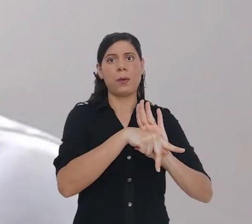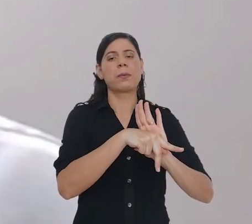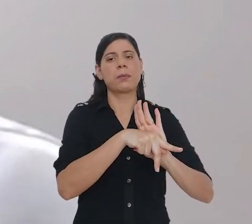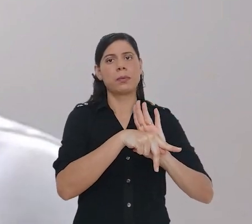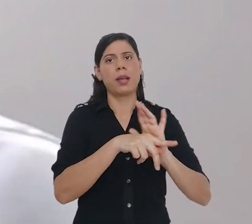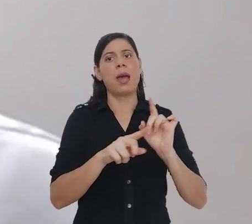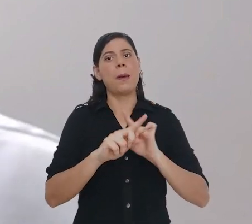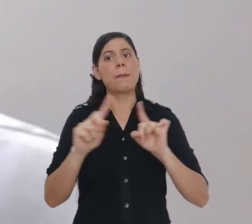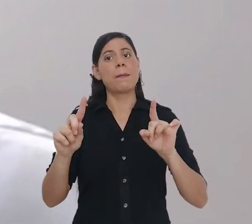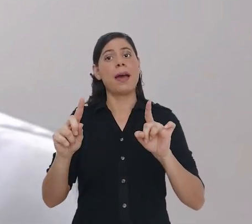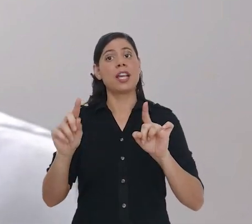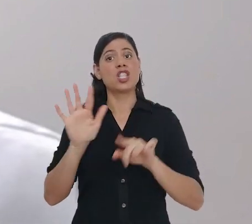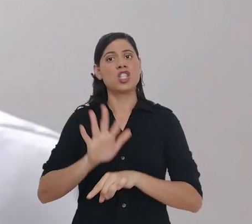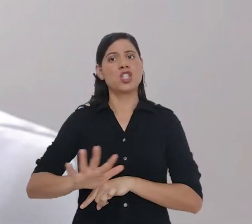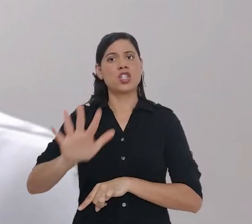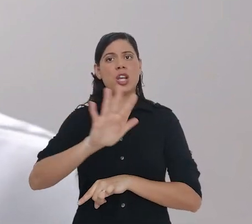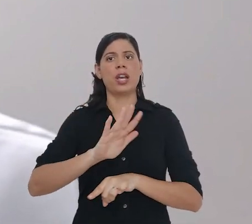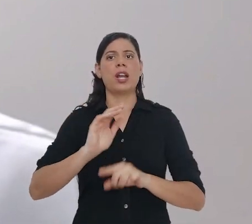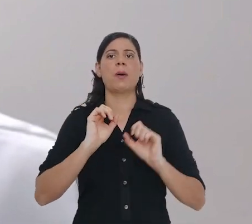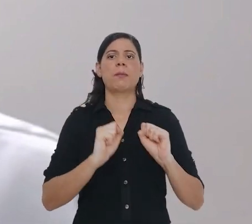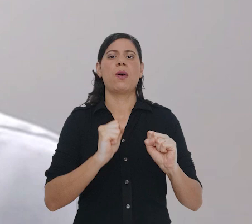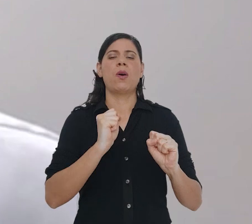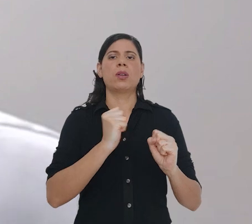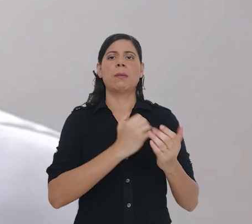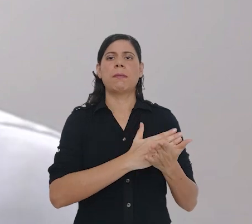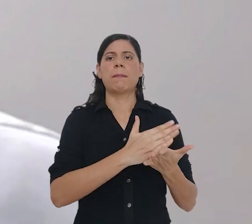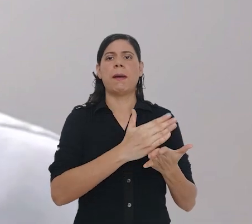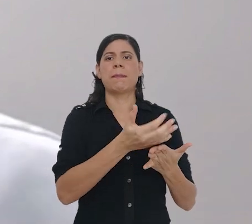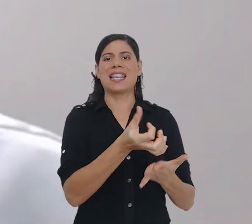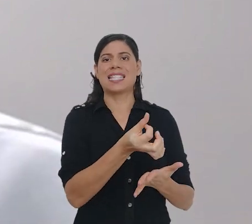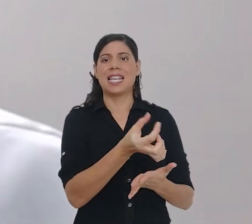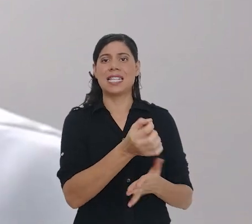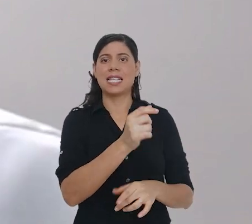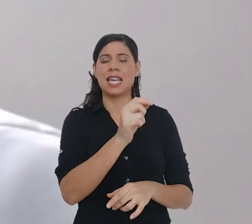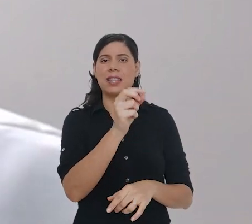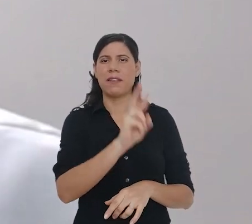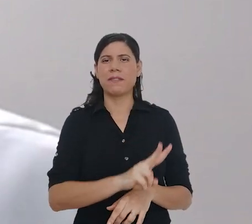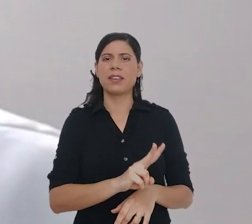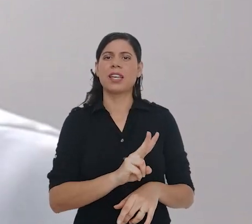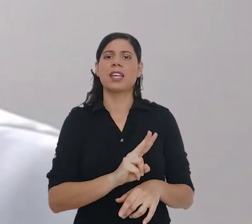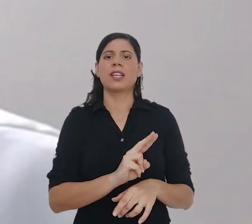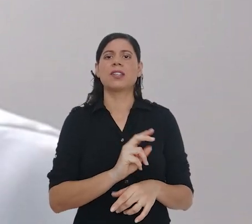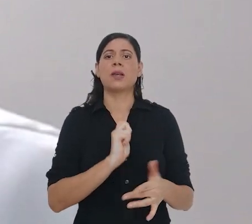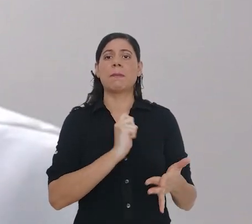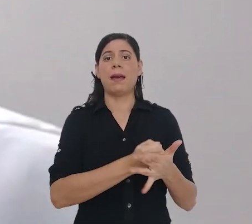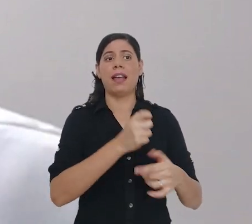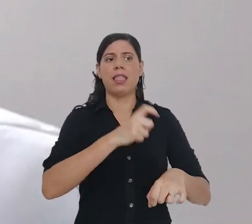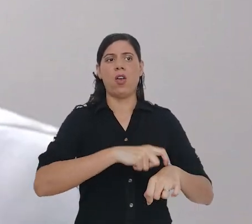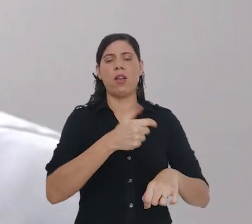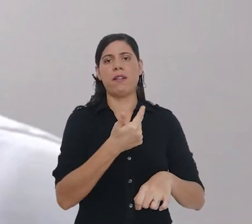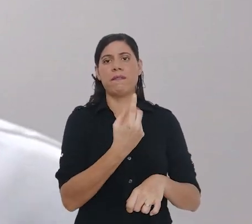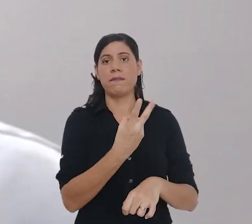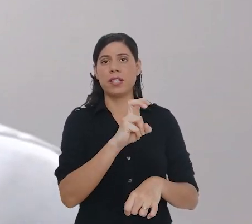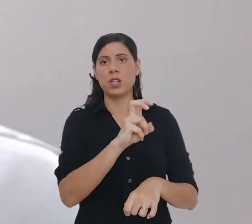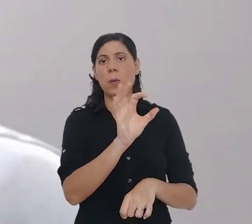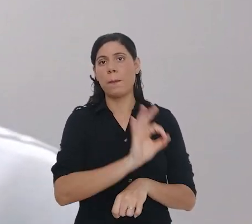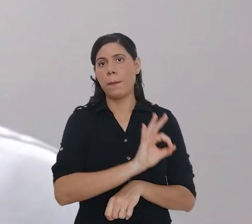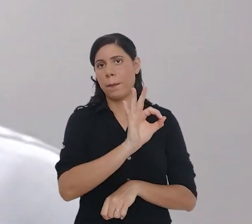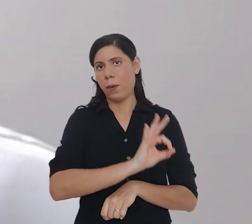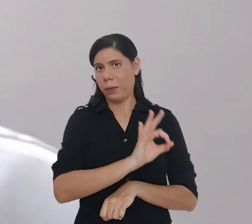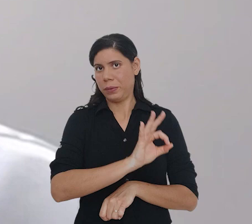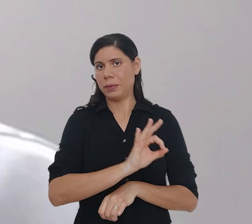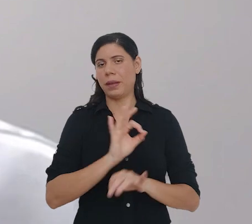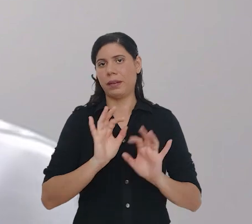financiamento, mas via de regra você pode parcelar em 60 vezes com um pagamento à vista de 25%. Então,